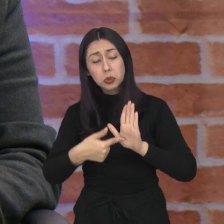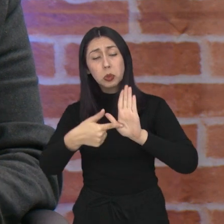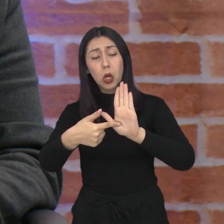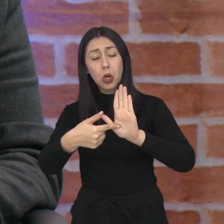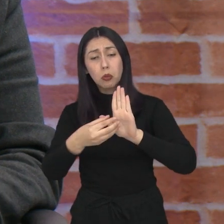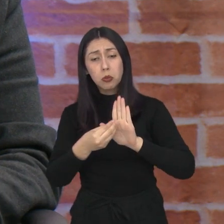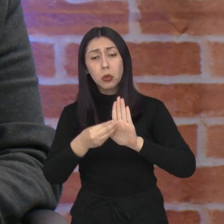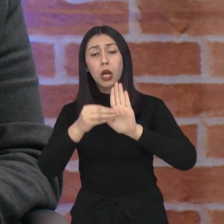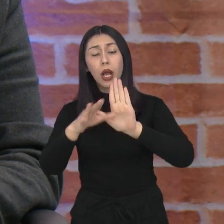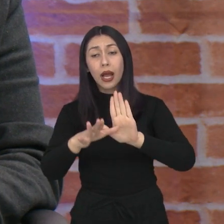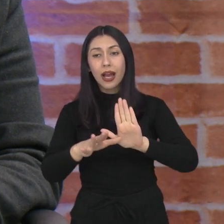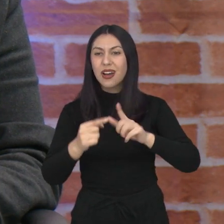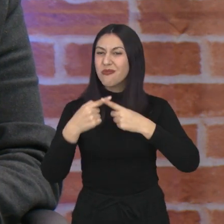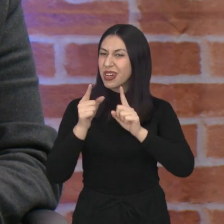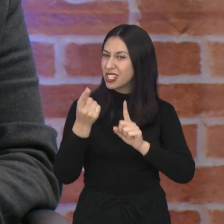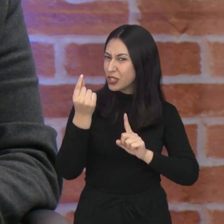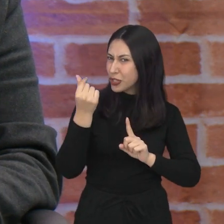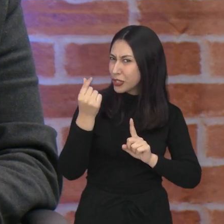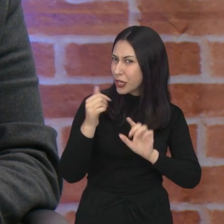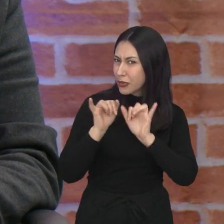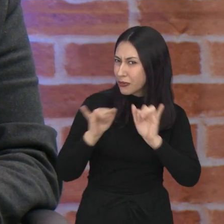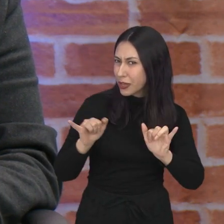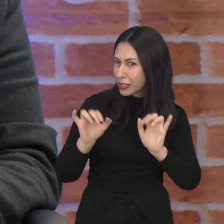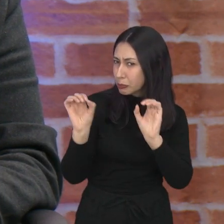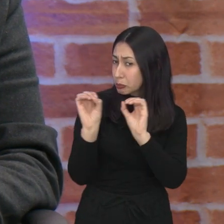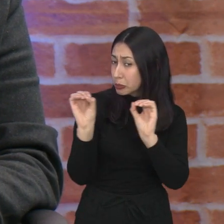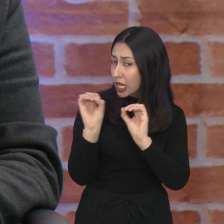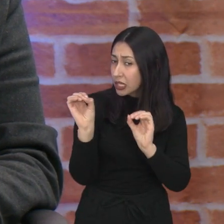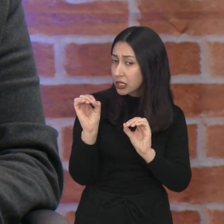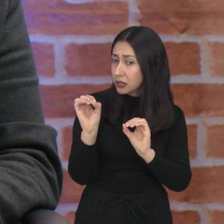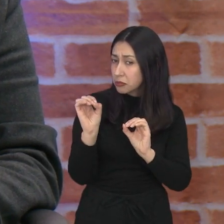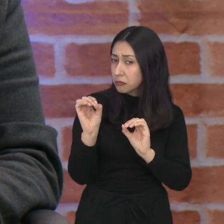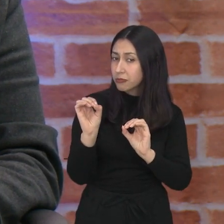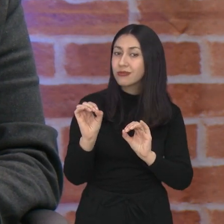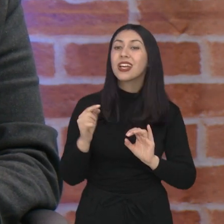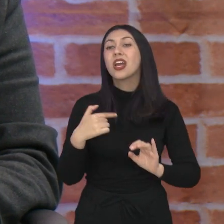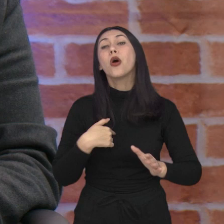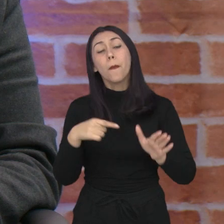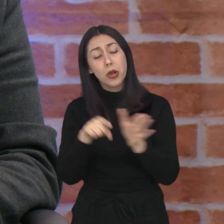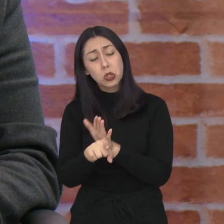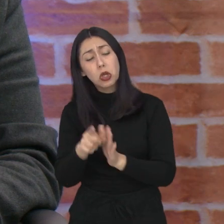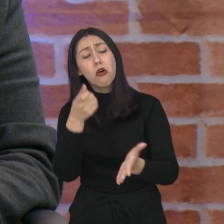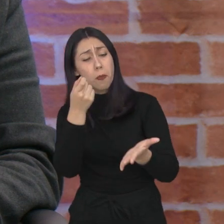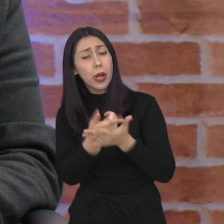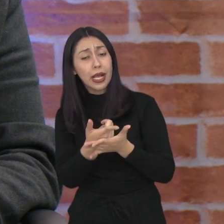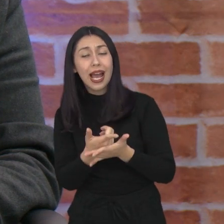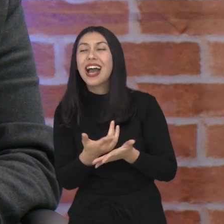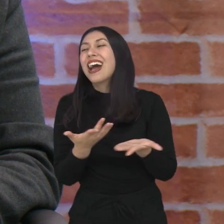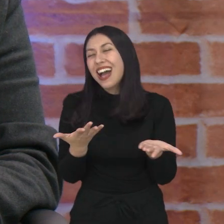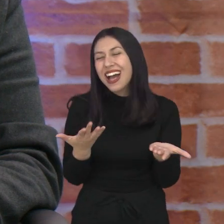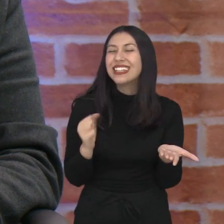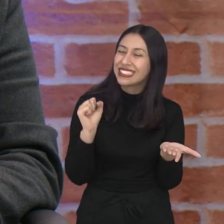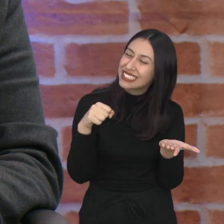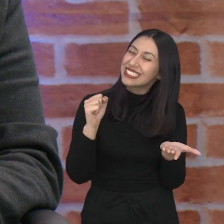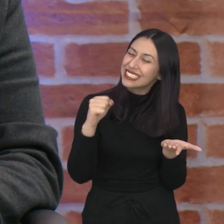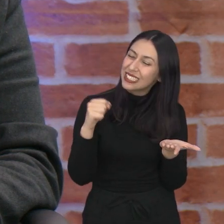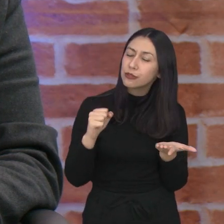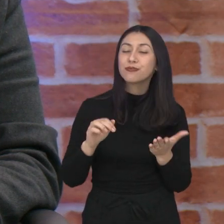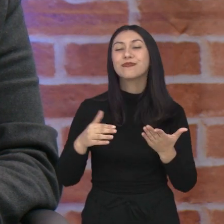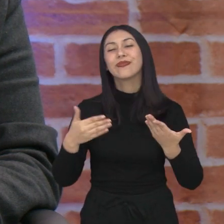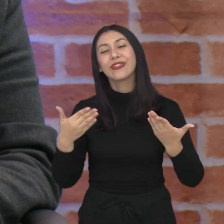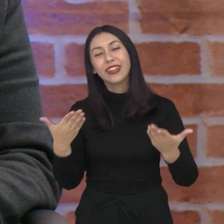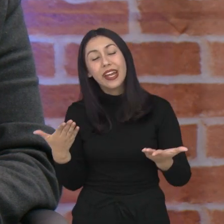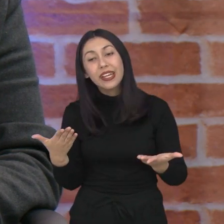Não mencionam dinheiro, como se fosse natural que eu fosse deixar. Aí eu falo, tem cachê? Tem sim. E aí a